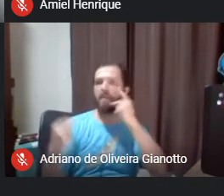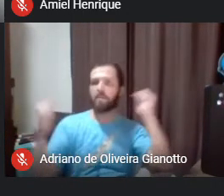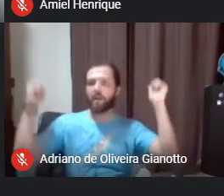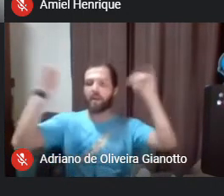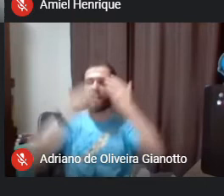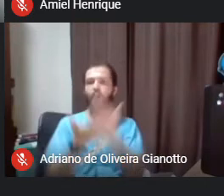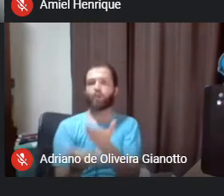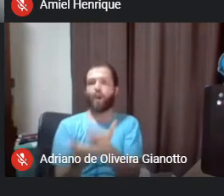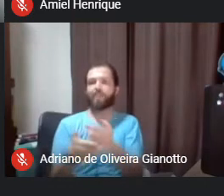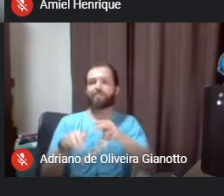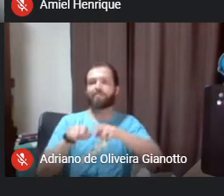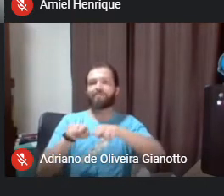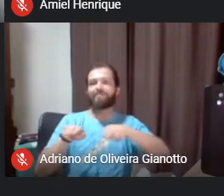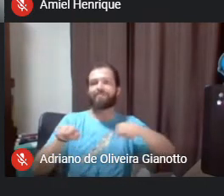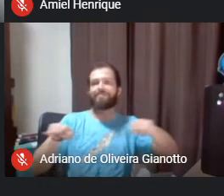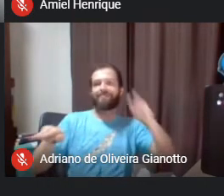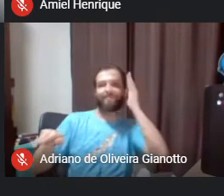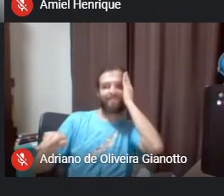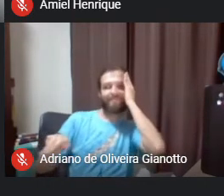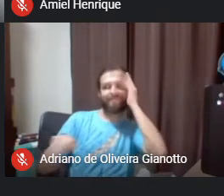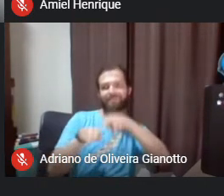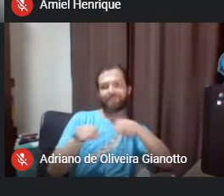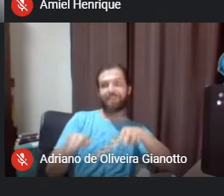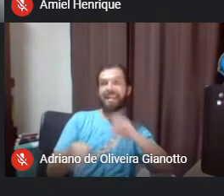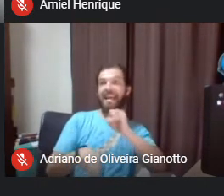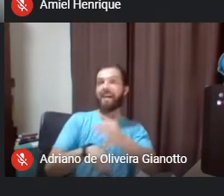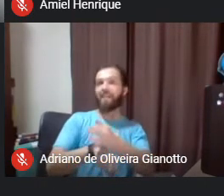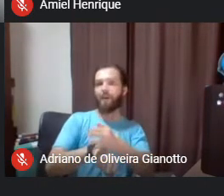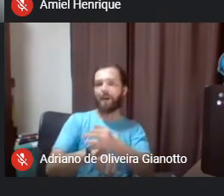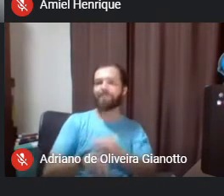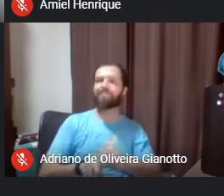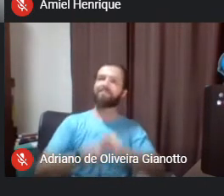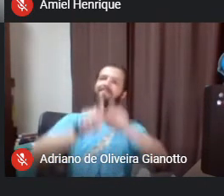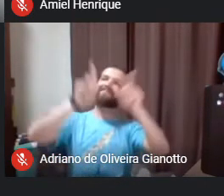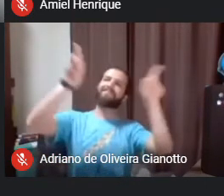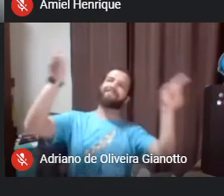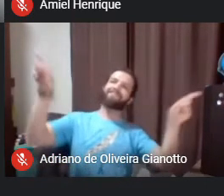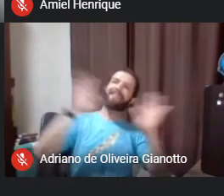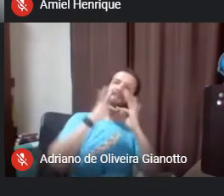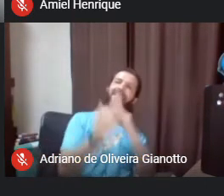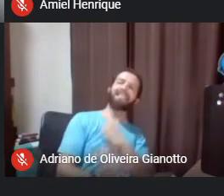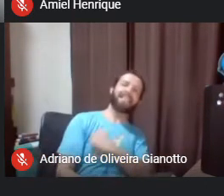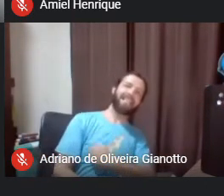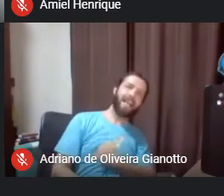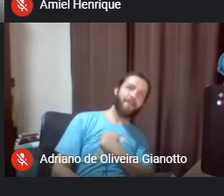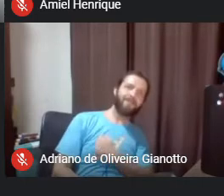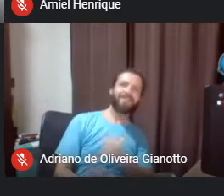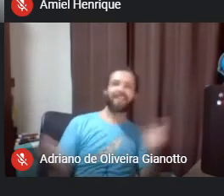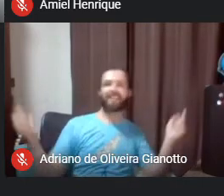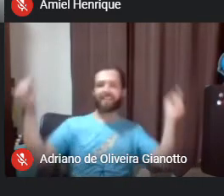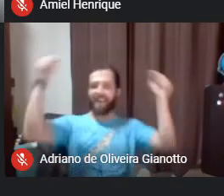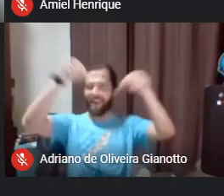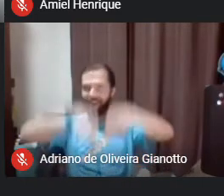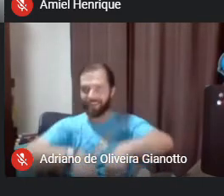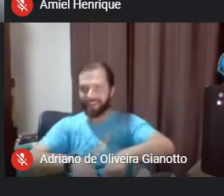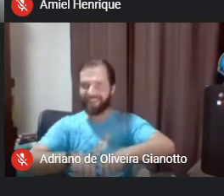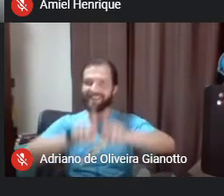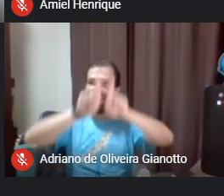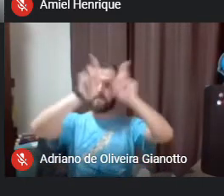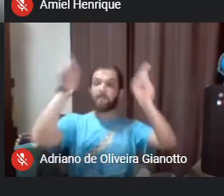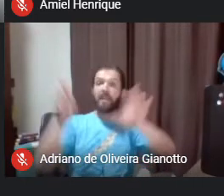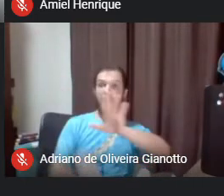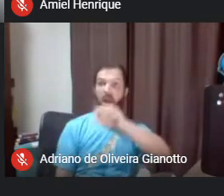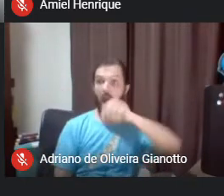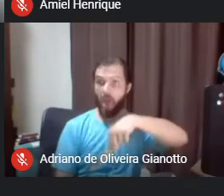do Brasil inteiro, São Paulo, Ceará, e começaram a estudar lá, e a escola era em ritmo de internatos. Eles estudavam,